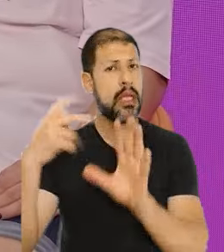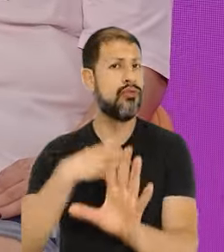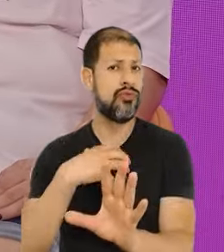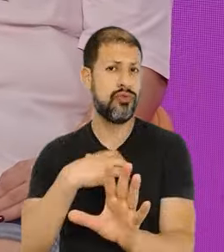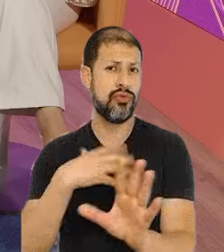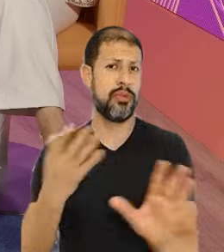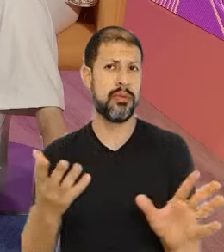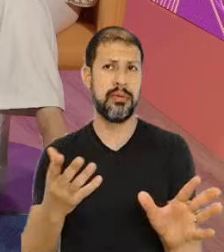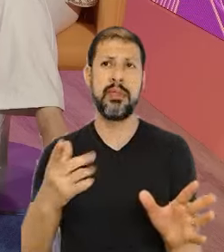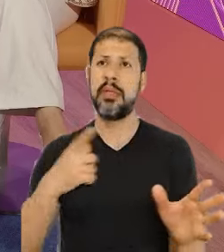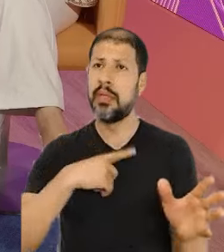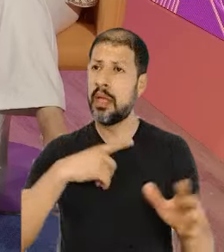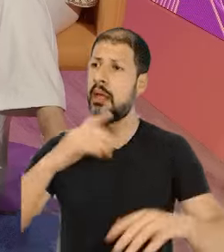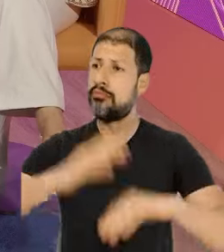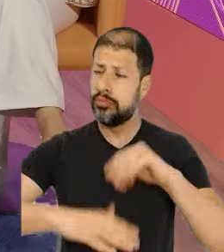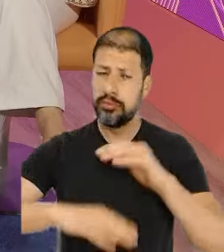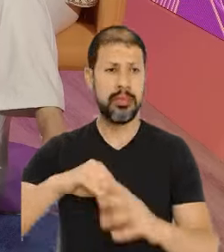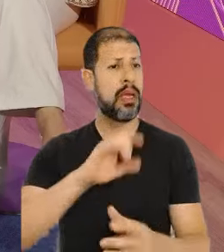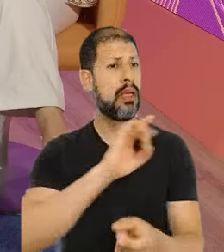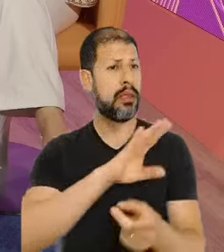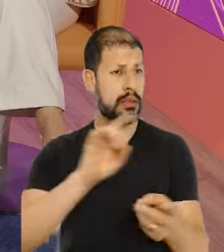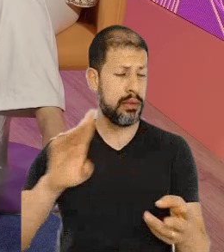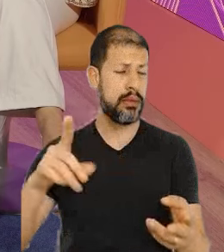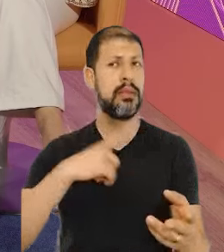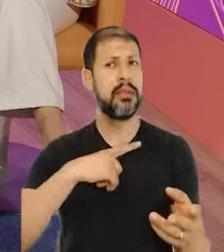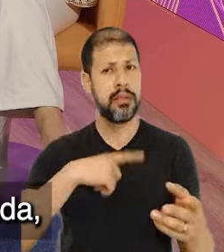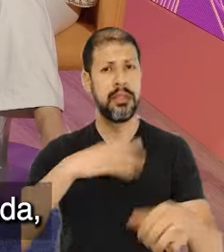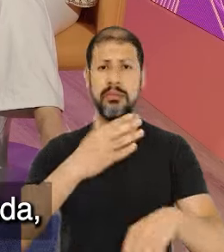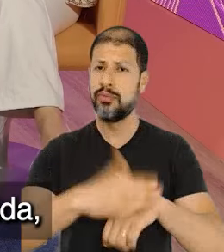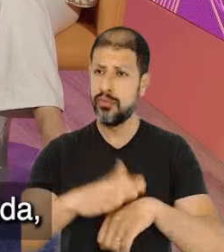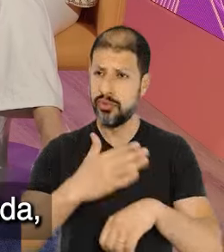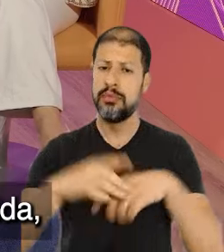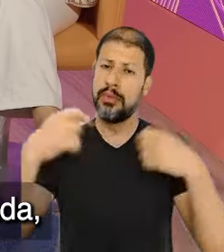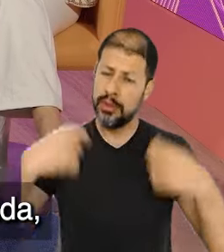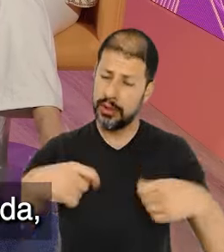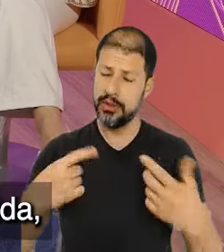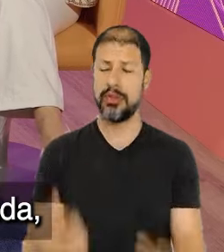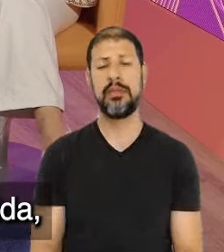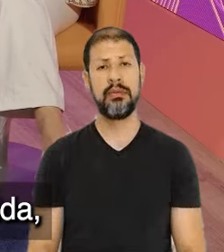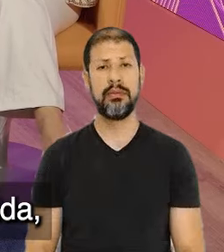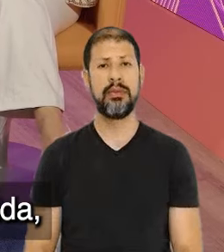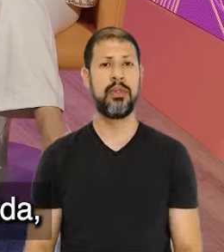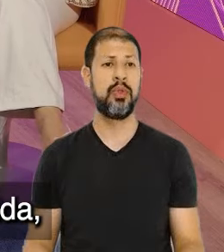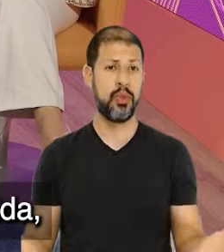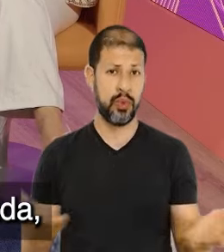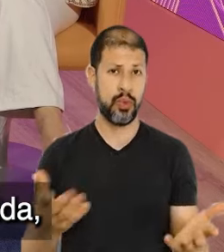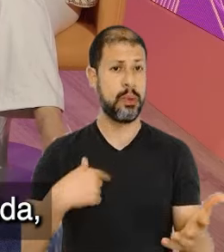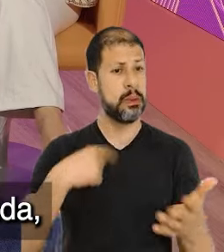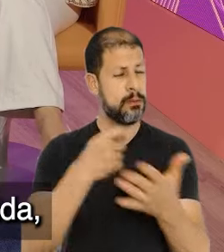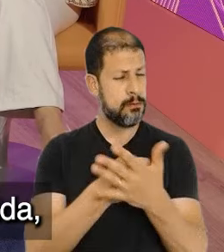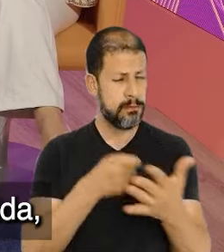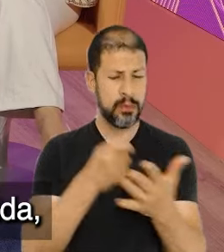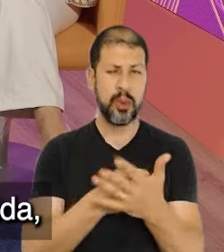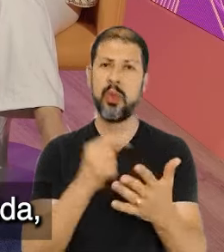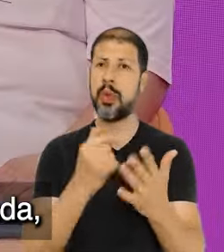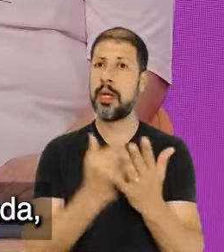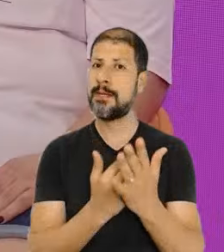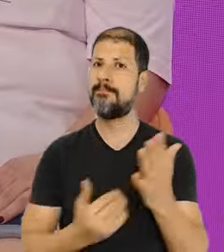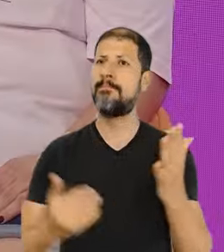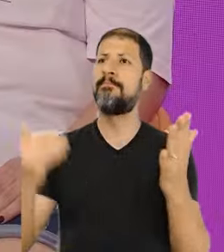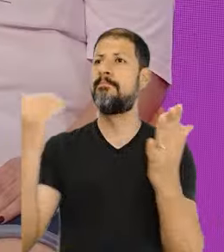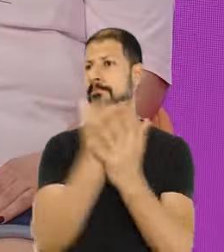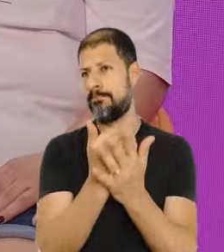tem capacidade para qualquer atividade desde que treinado assim como a Hoje a minha a minha luta é aumentar a minha